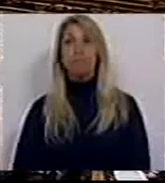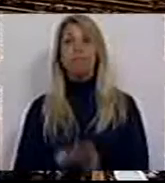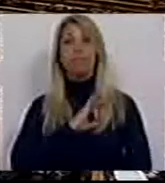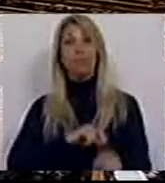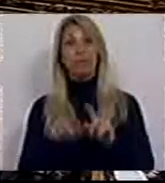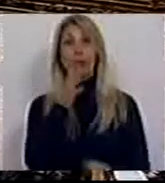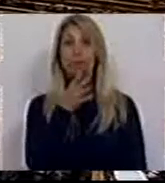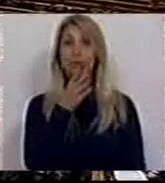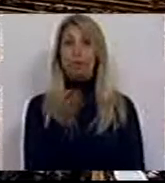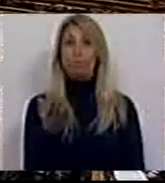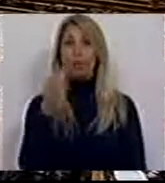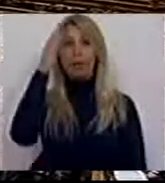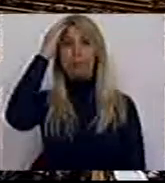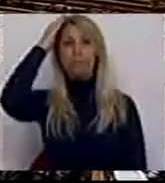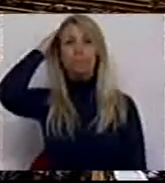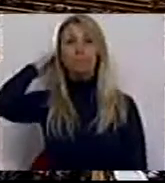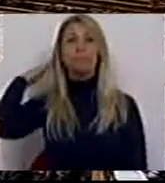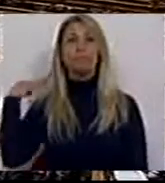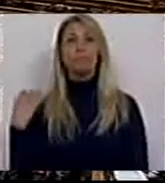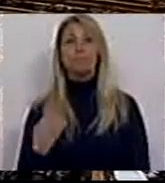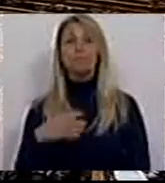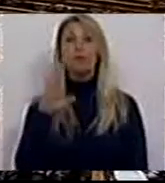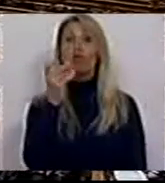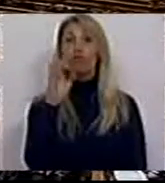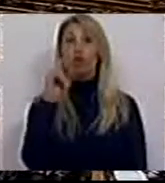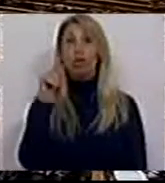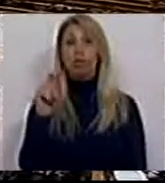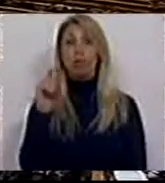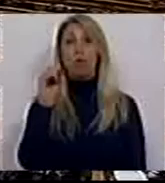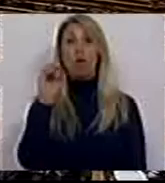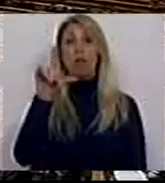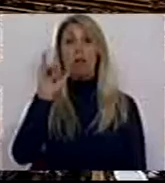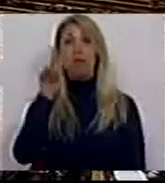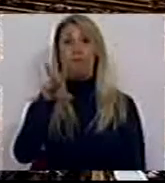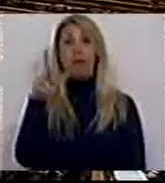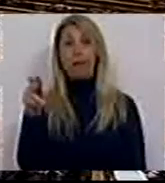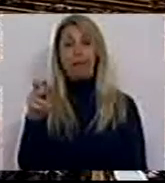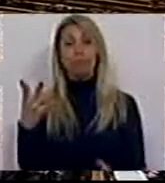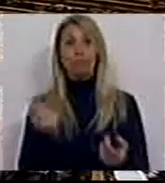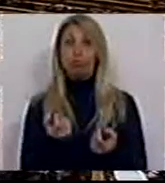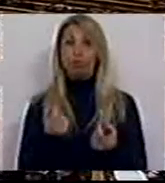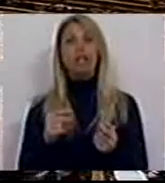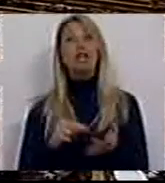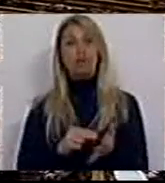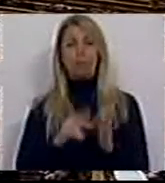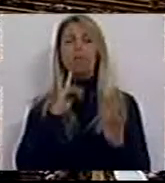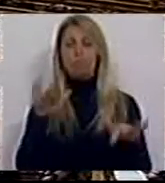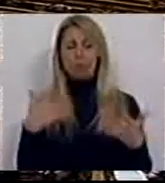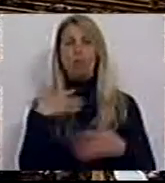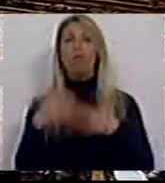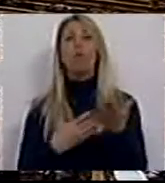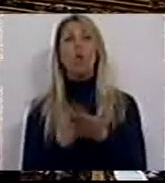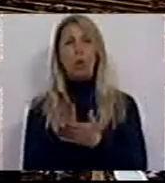senhor Deputado jores Paulo Oliveira Depois deste compasso de espera pode continuar a sua